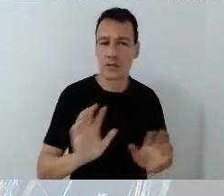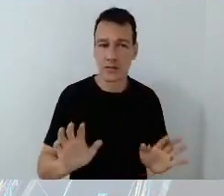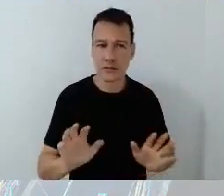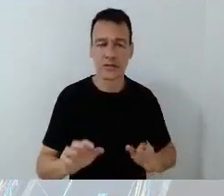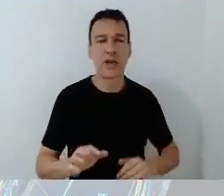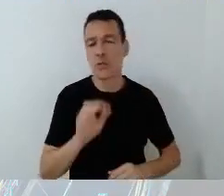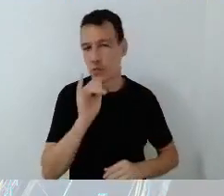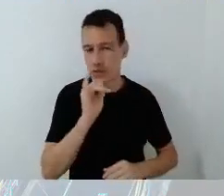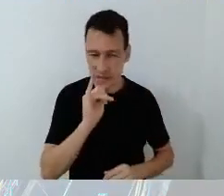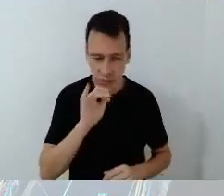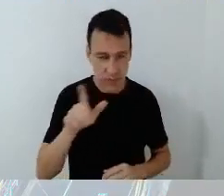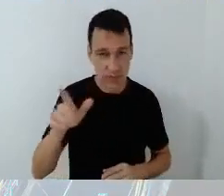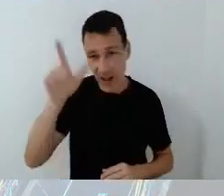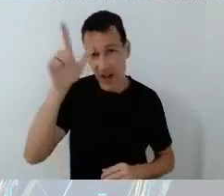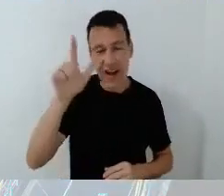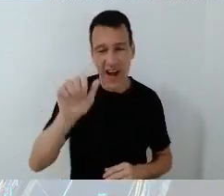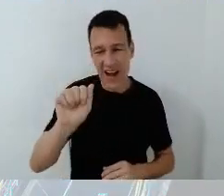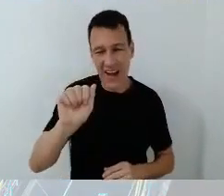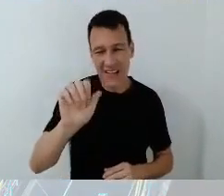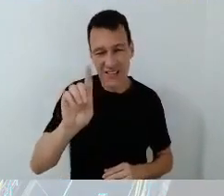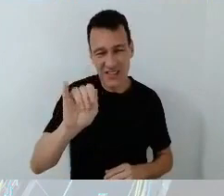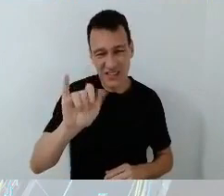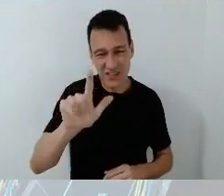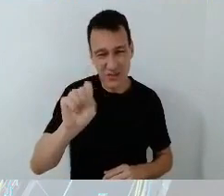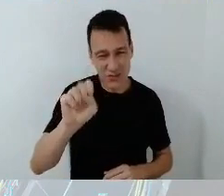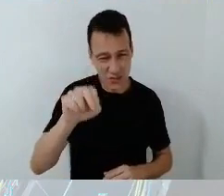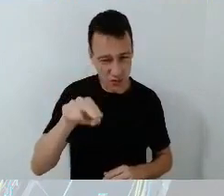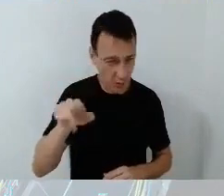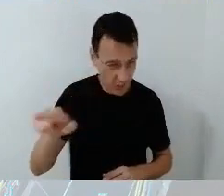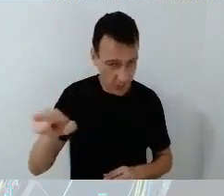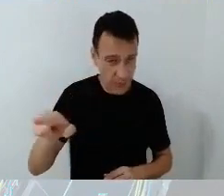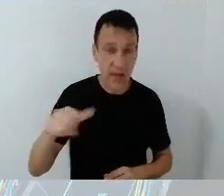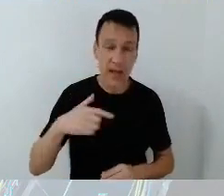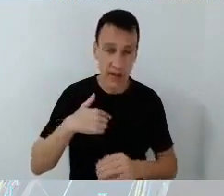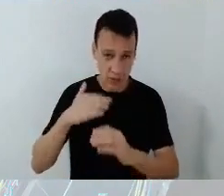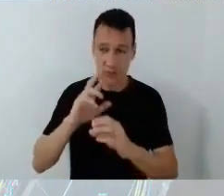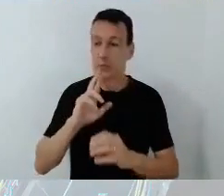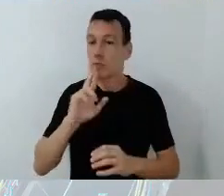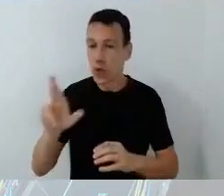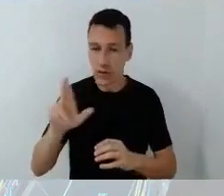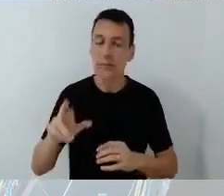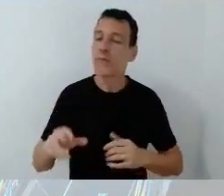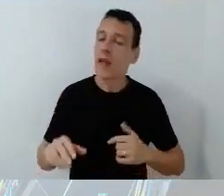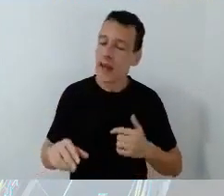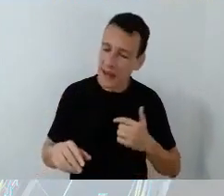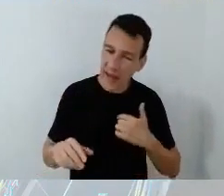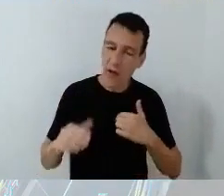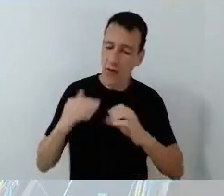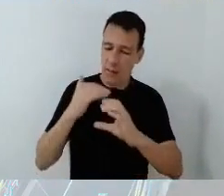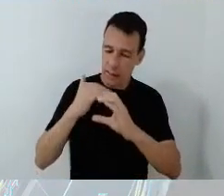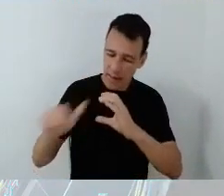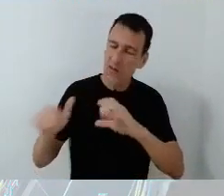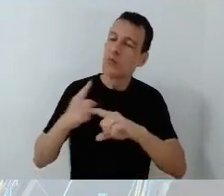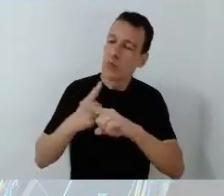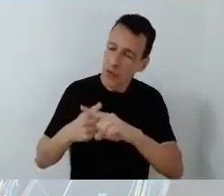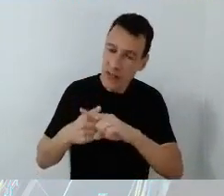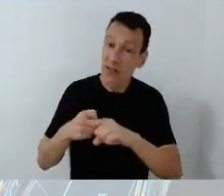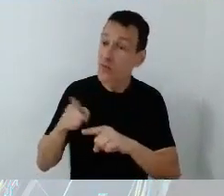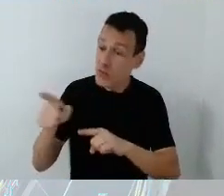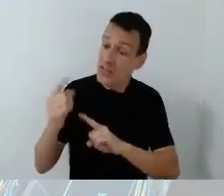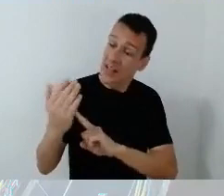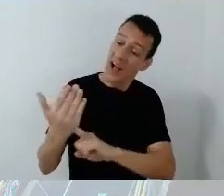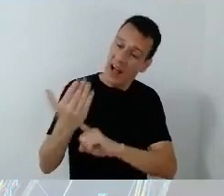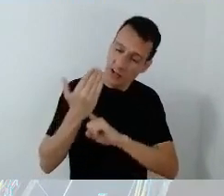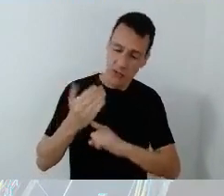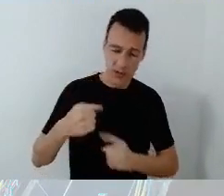tá? Adilson, estou te mandando esse e-mail porque eu preciso que você me ajude a tomar uma decisão de priorização. Eu já